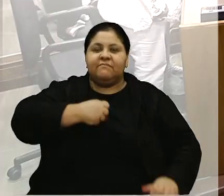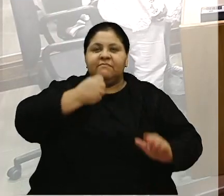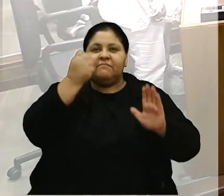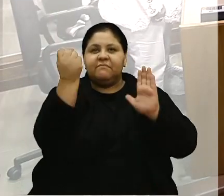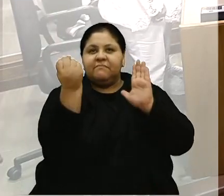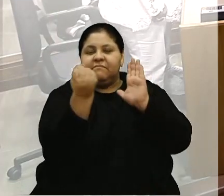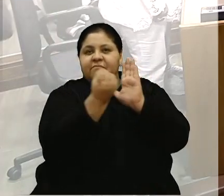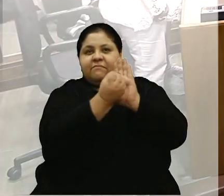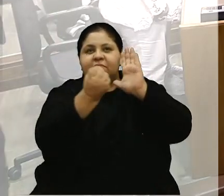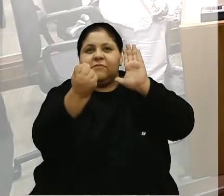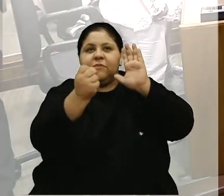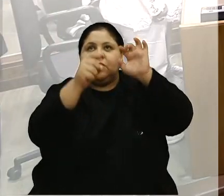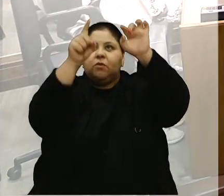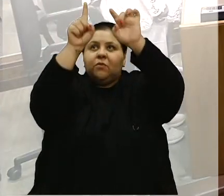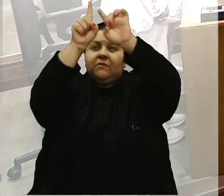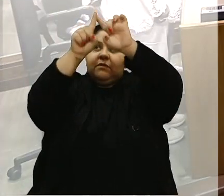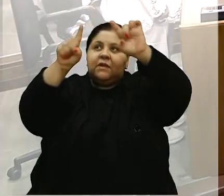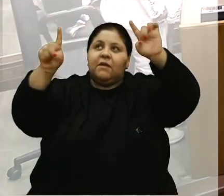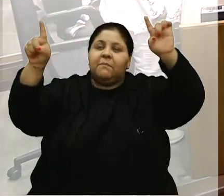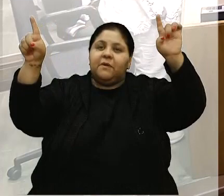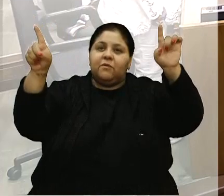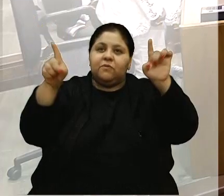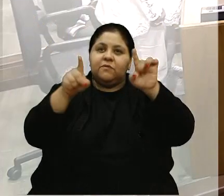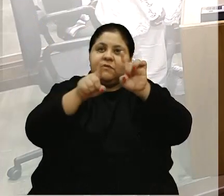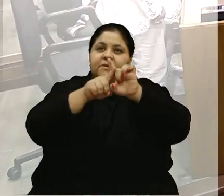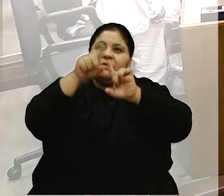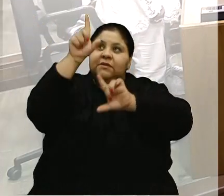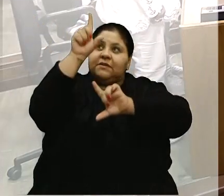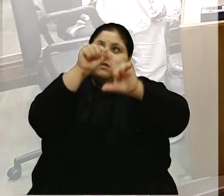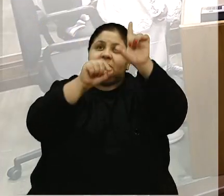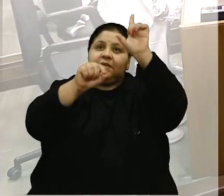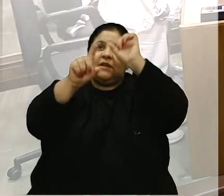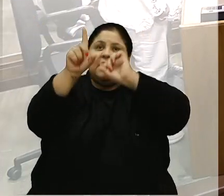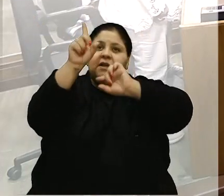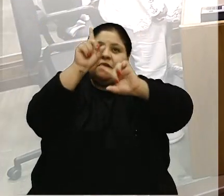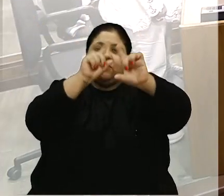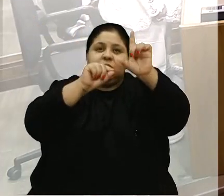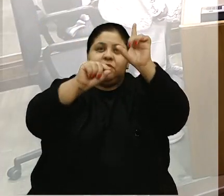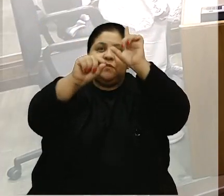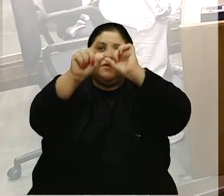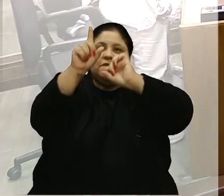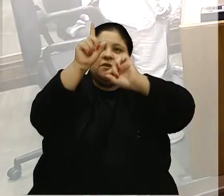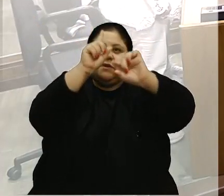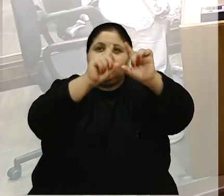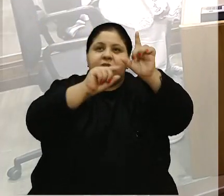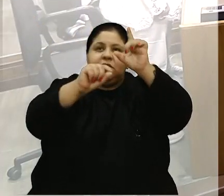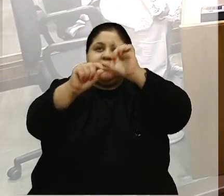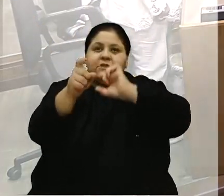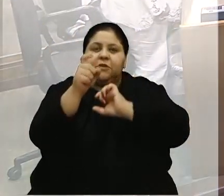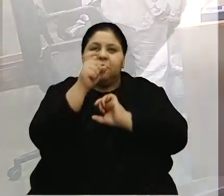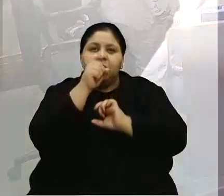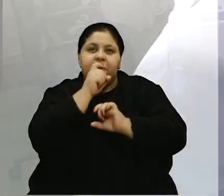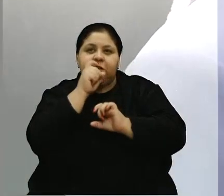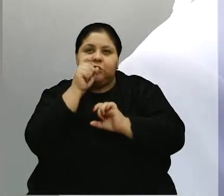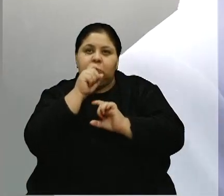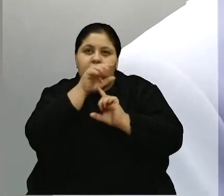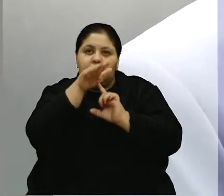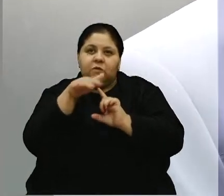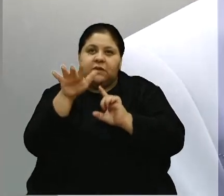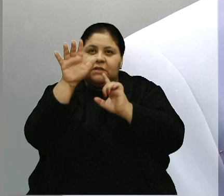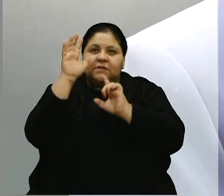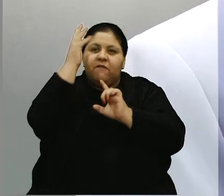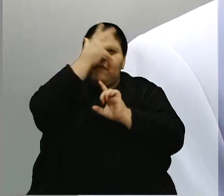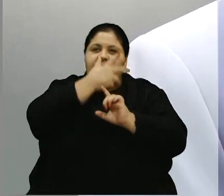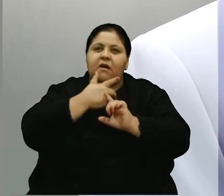seja símbolo, lá para o que sentas estrelado. Diga o verde